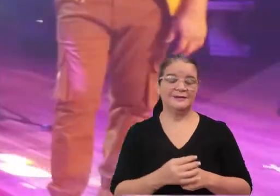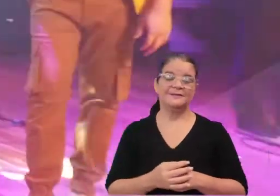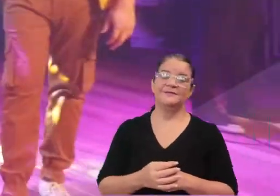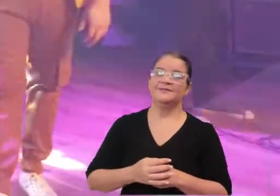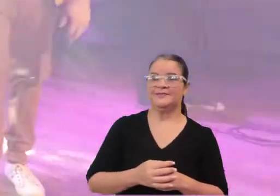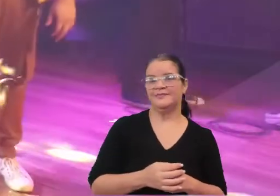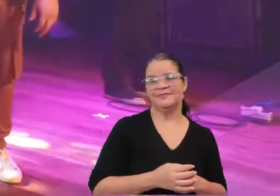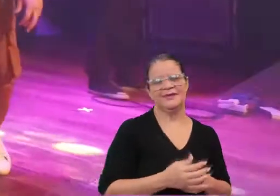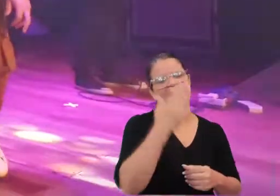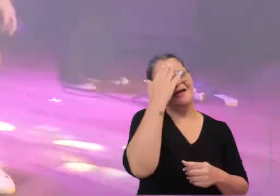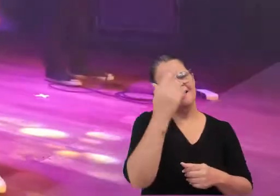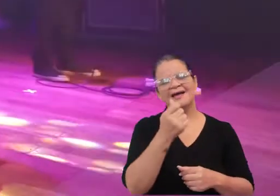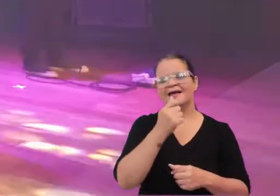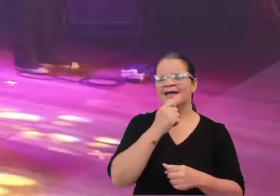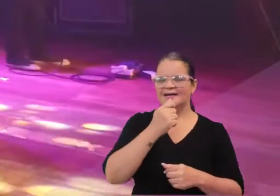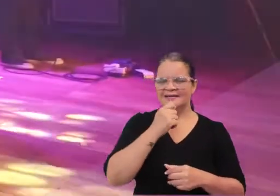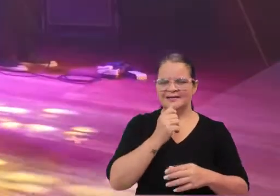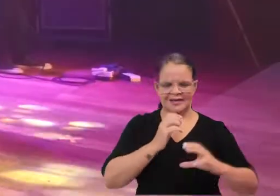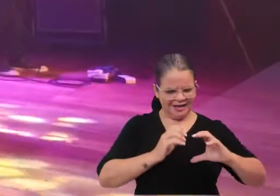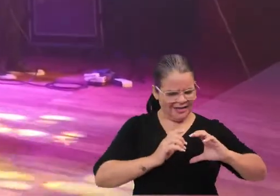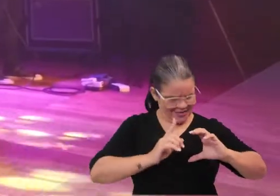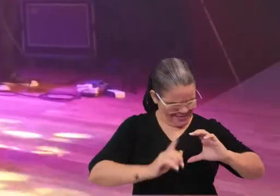de novo.